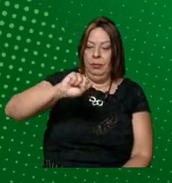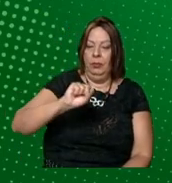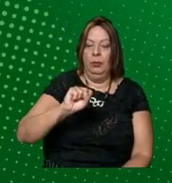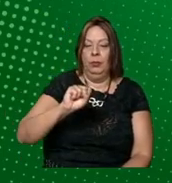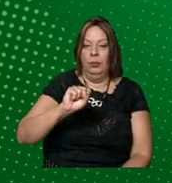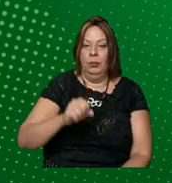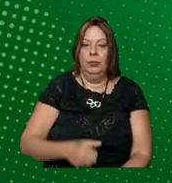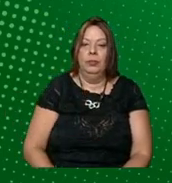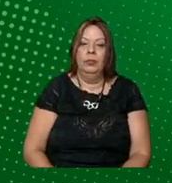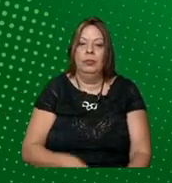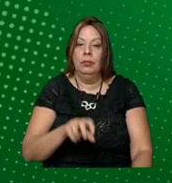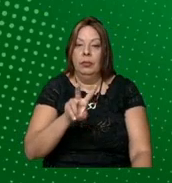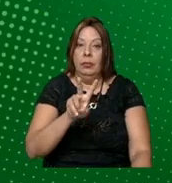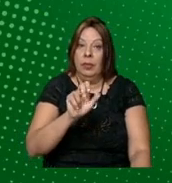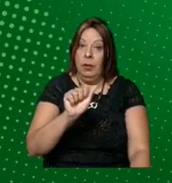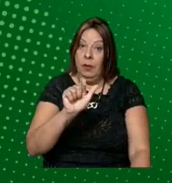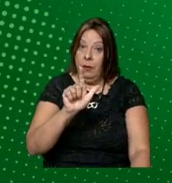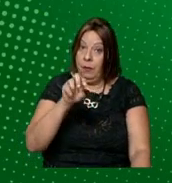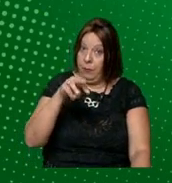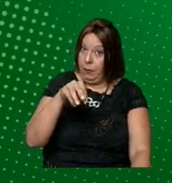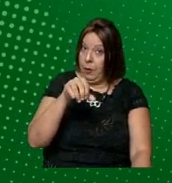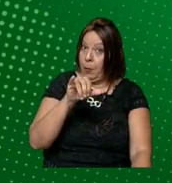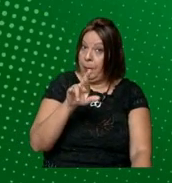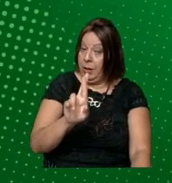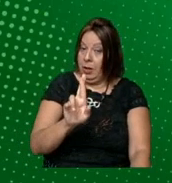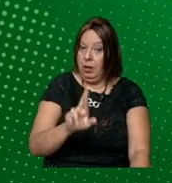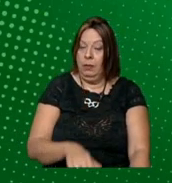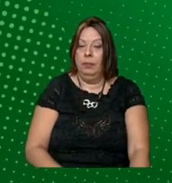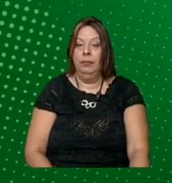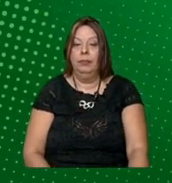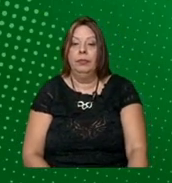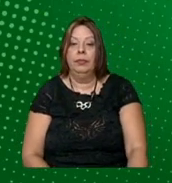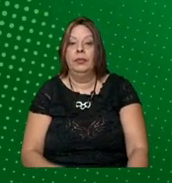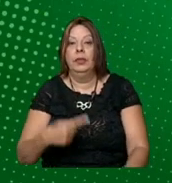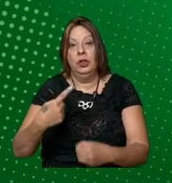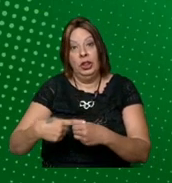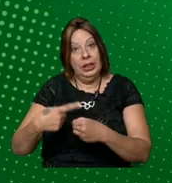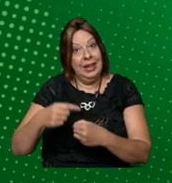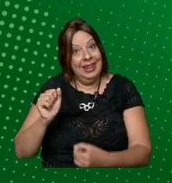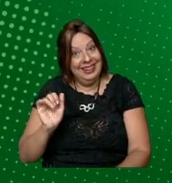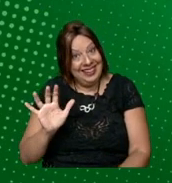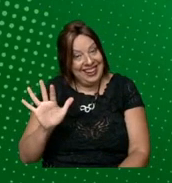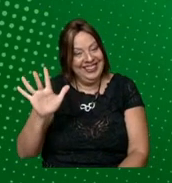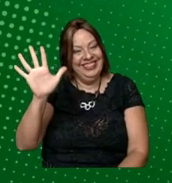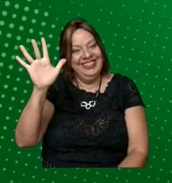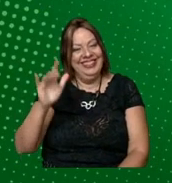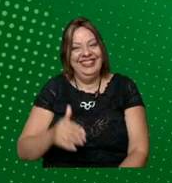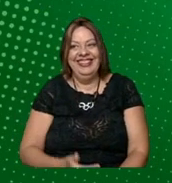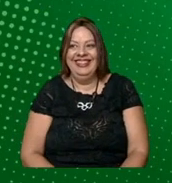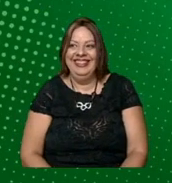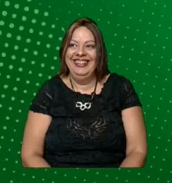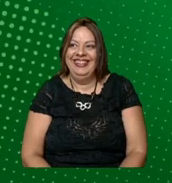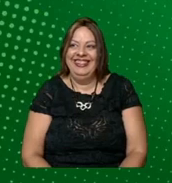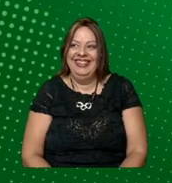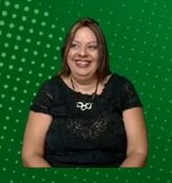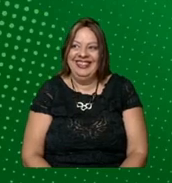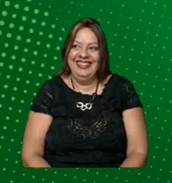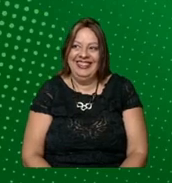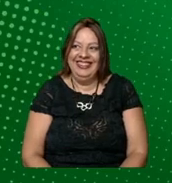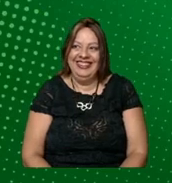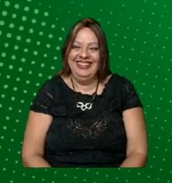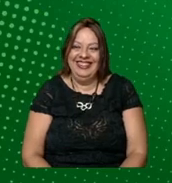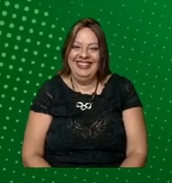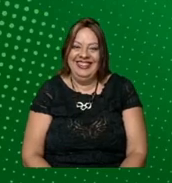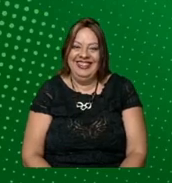358698. 358698, que saiu para o Valmi da cidade de Lagarto, a minha terra, meu